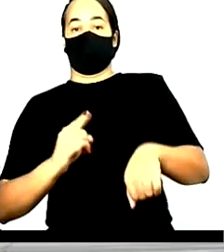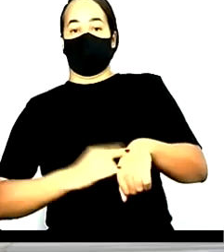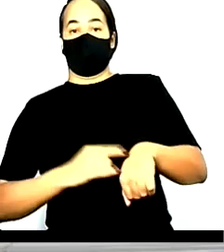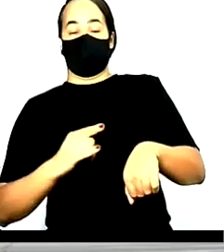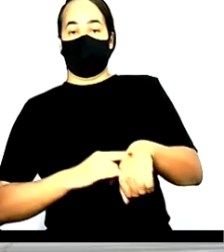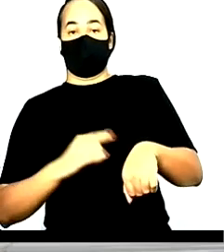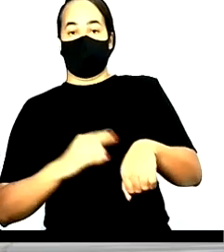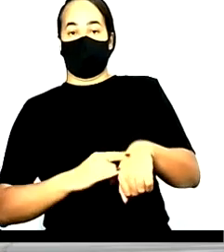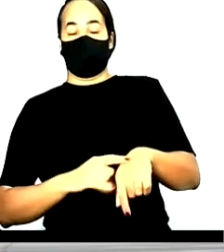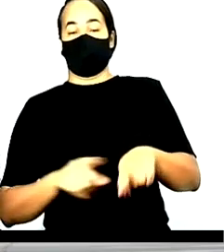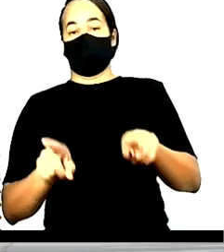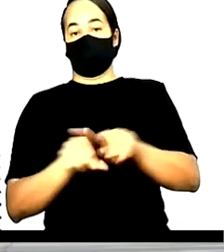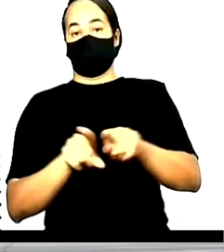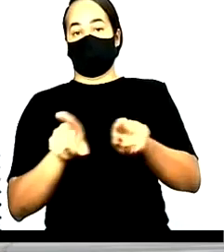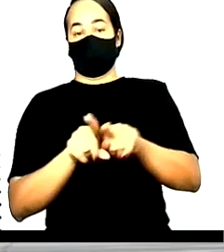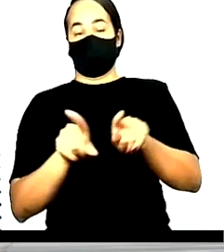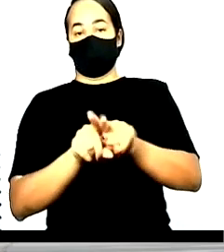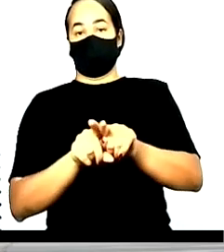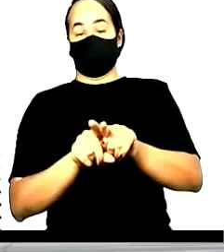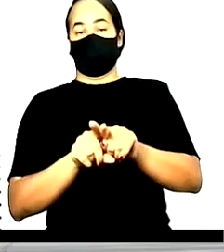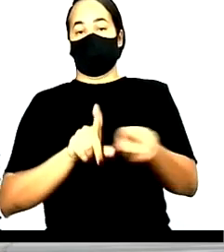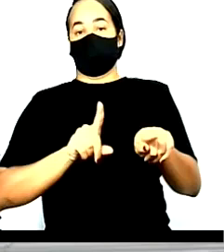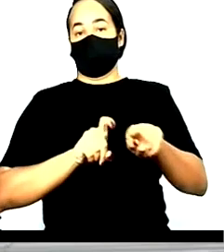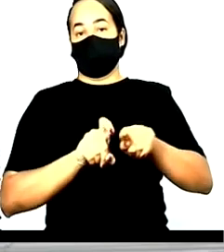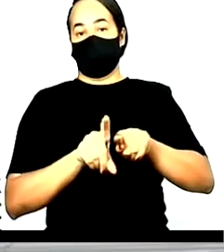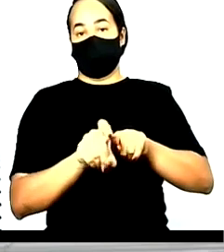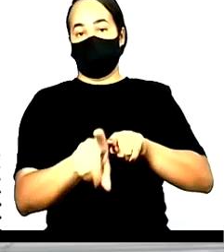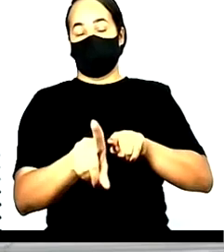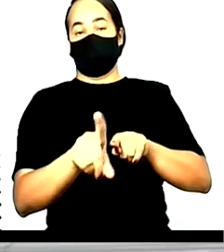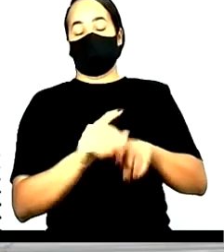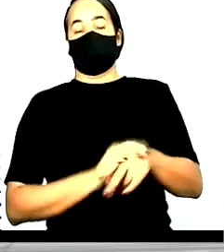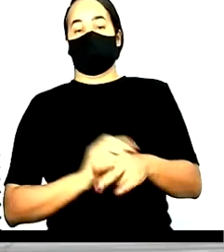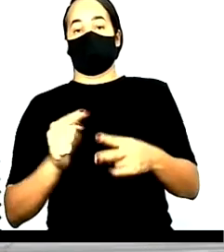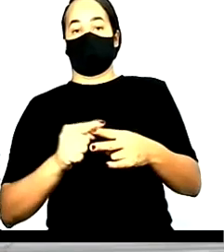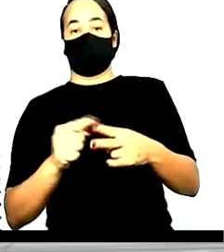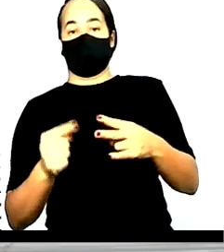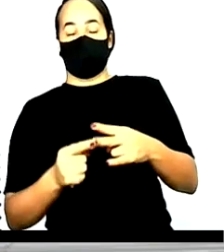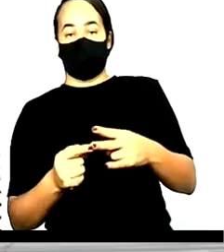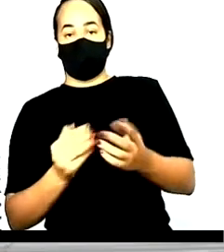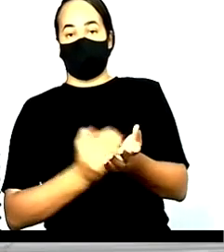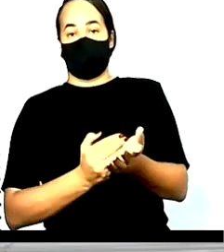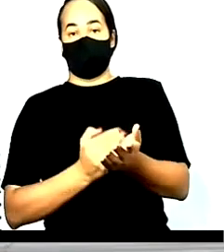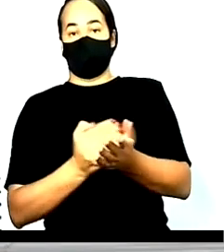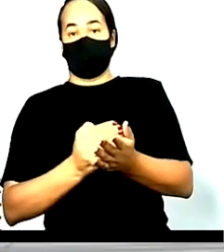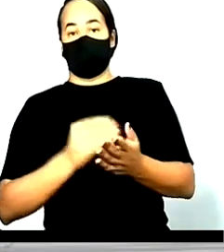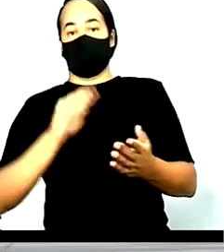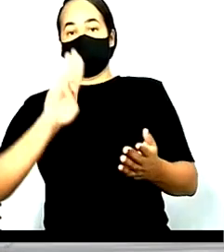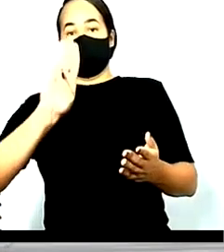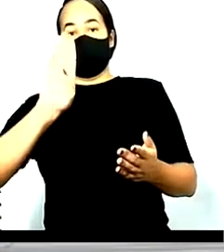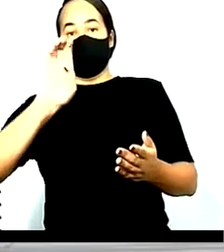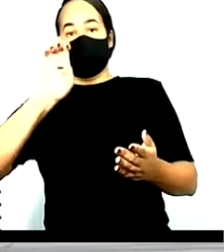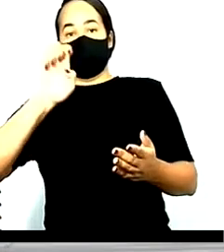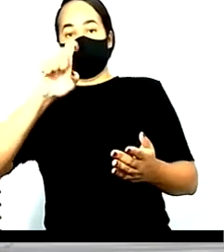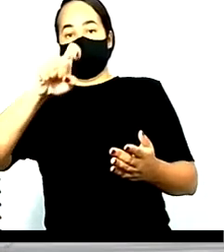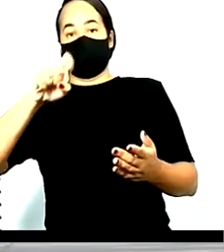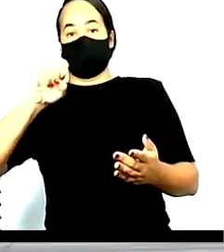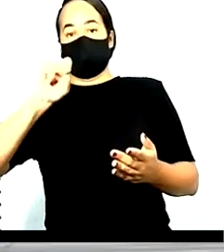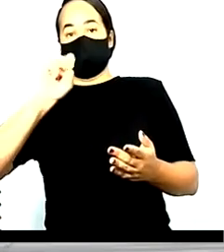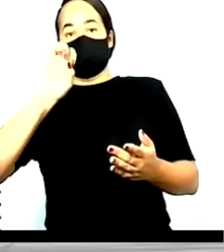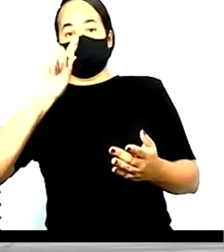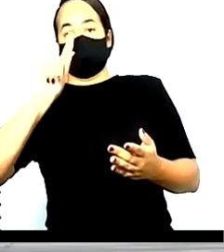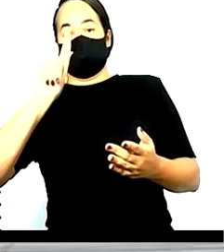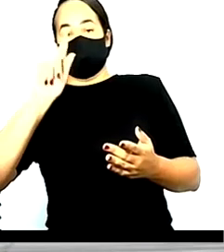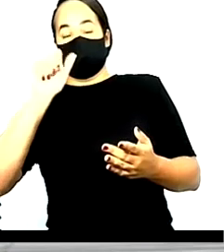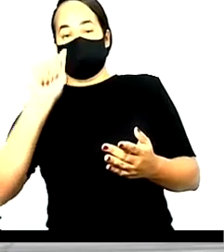ao sistema reprodutor, ou seja, vai servir para os dois sistemas. Começa na bexiga, atravessa toda a próstata e o